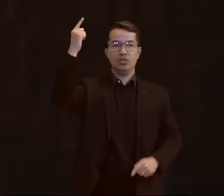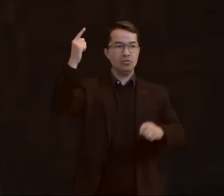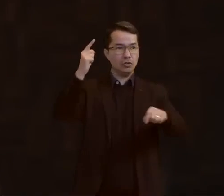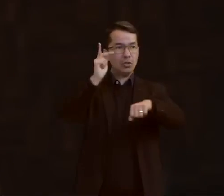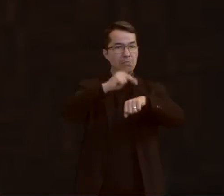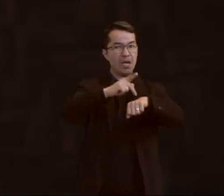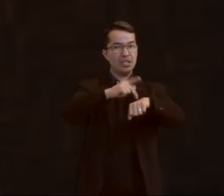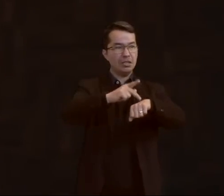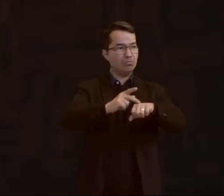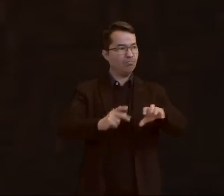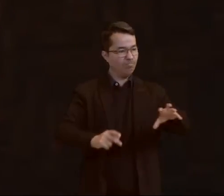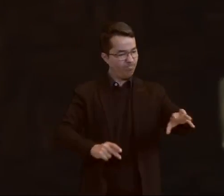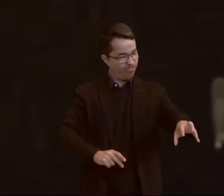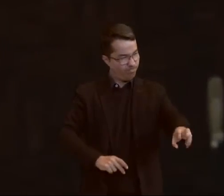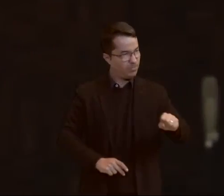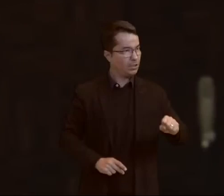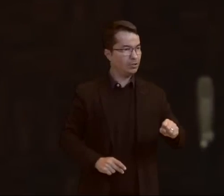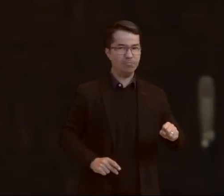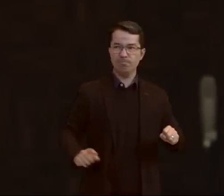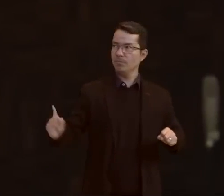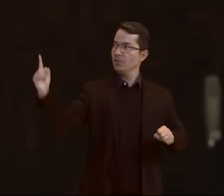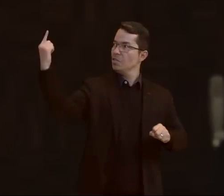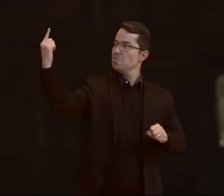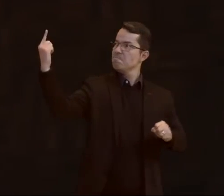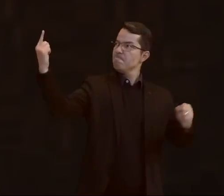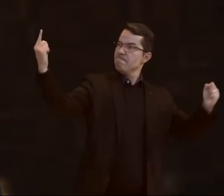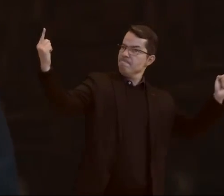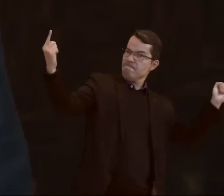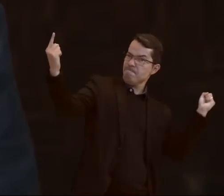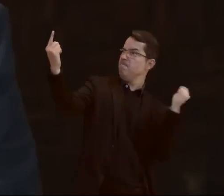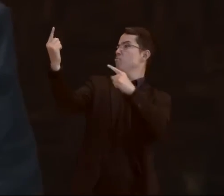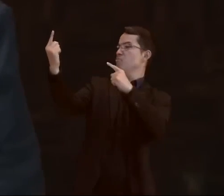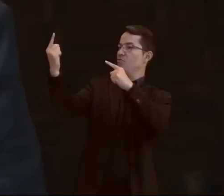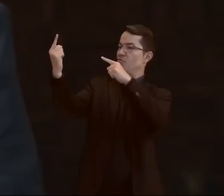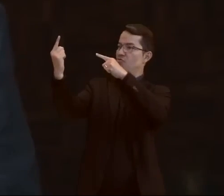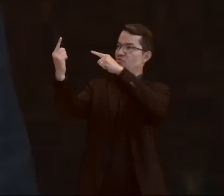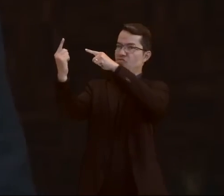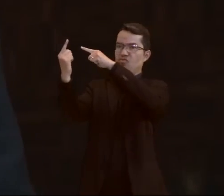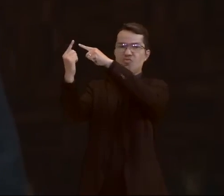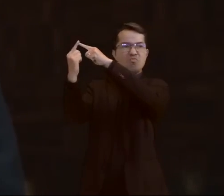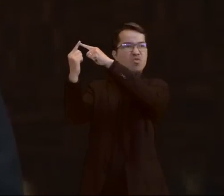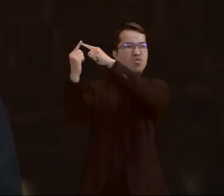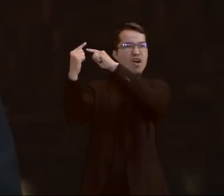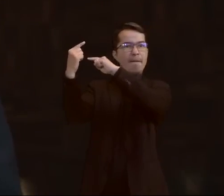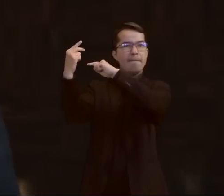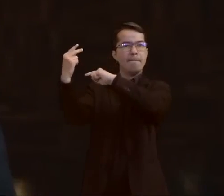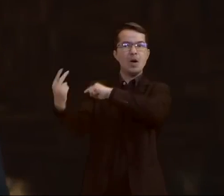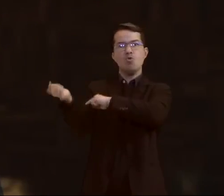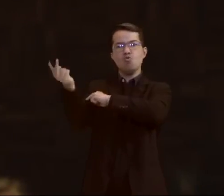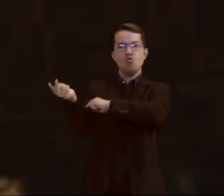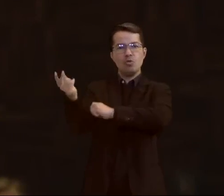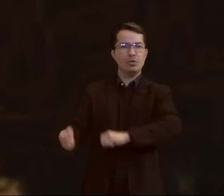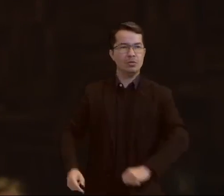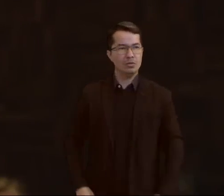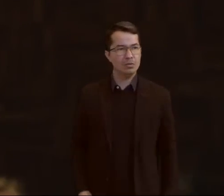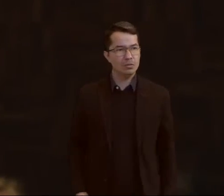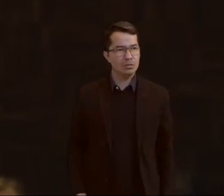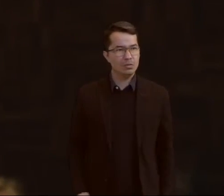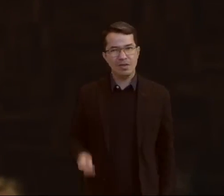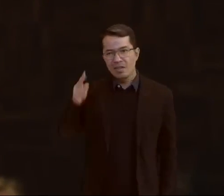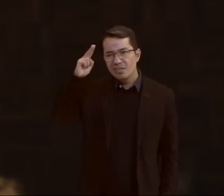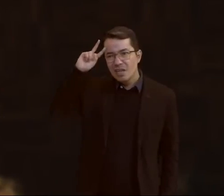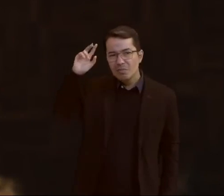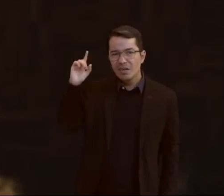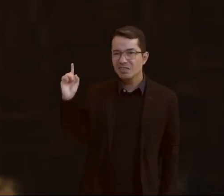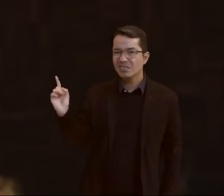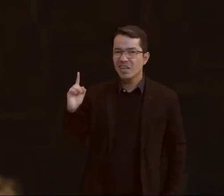A gente não precisa da armadura como Davi. Ele viu que a armadura não resolvia nada. Ele só pegou as 5 pedrinhas e